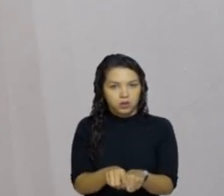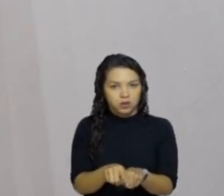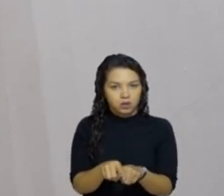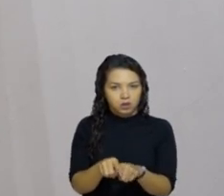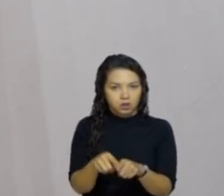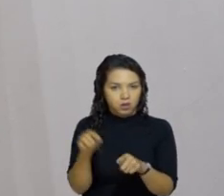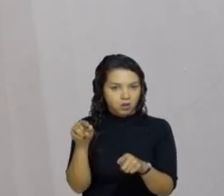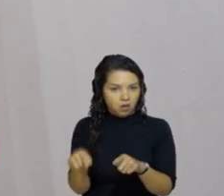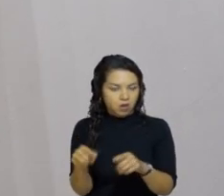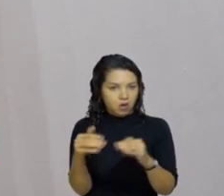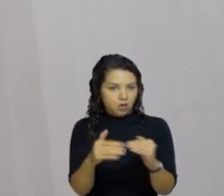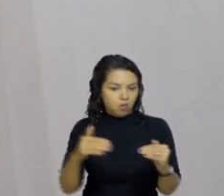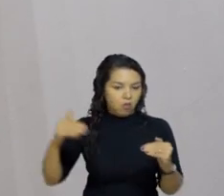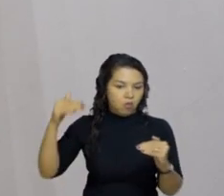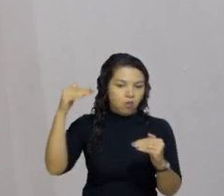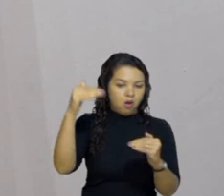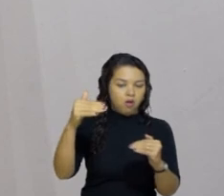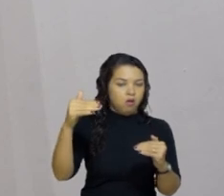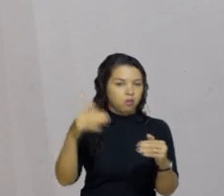time, deputado